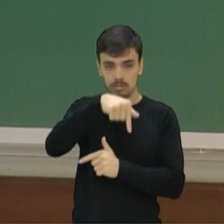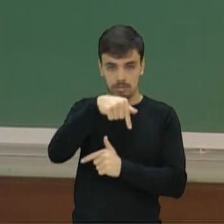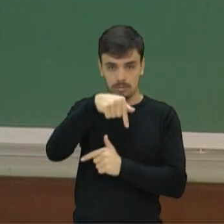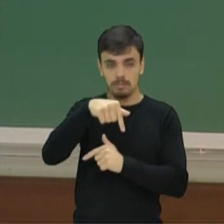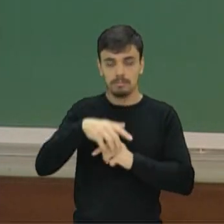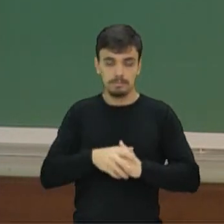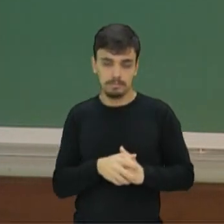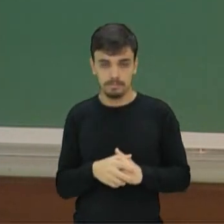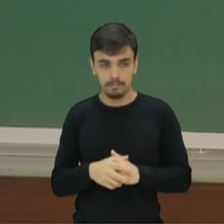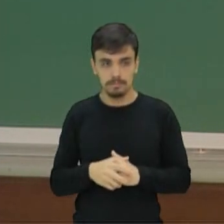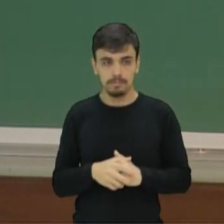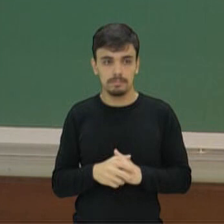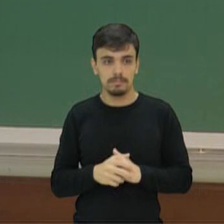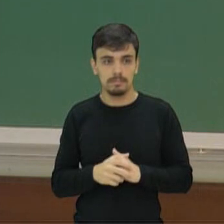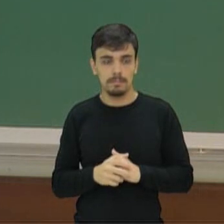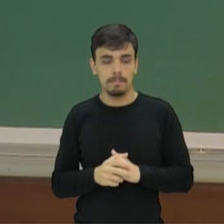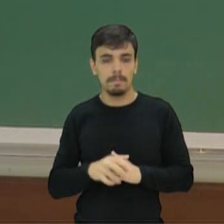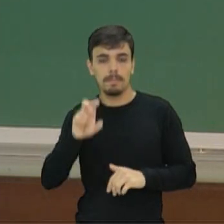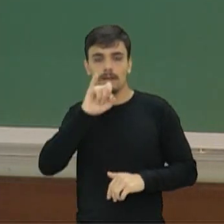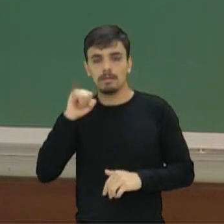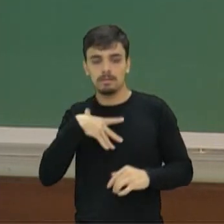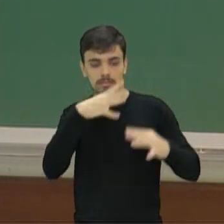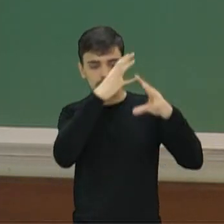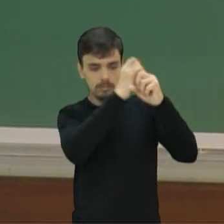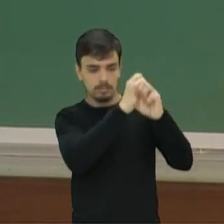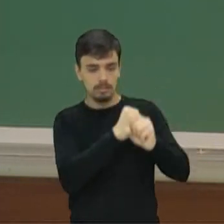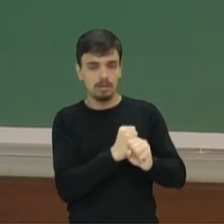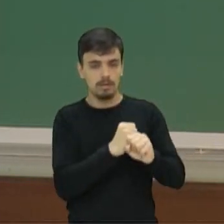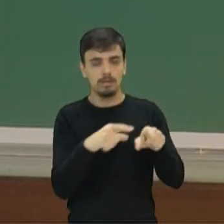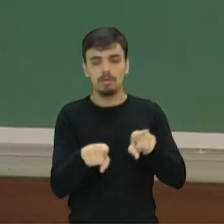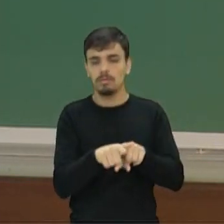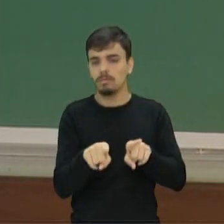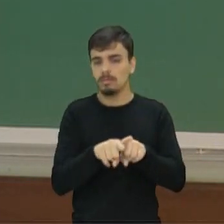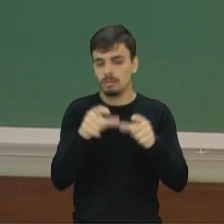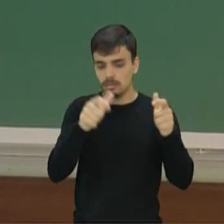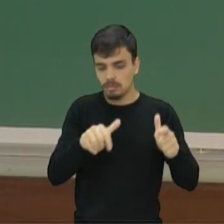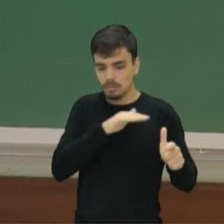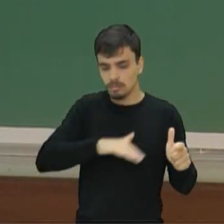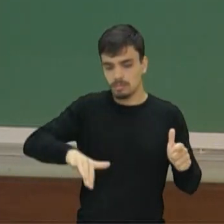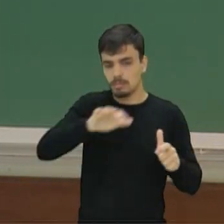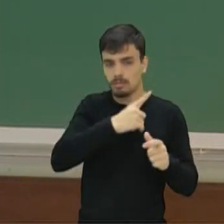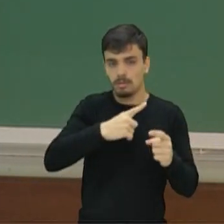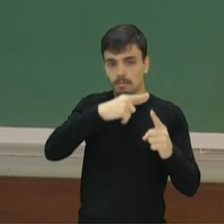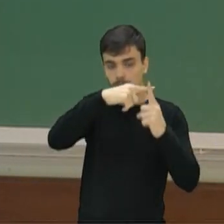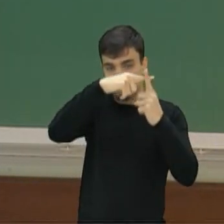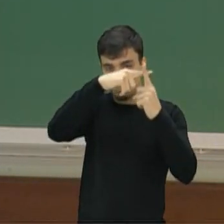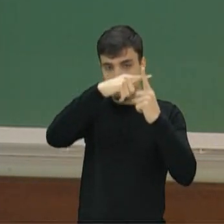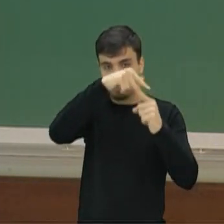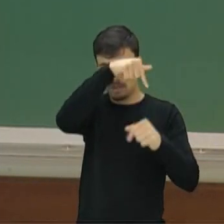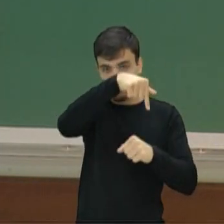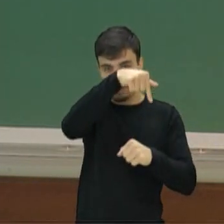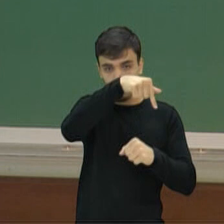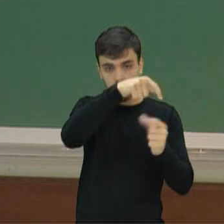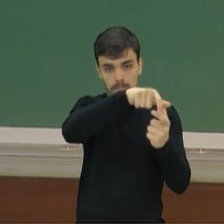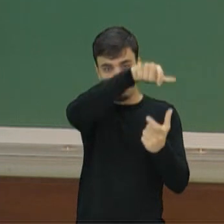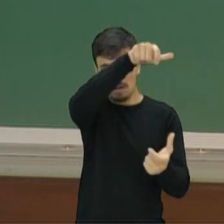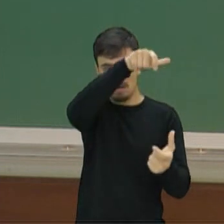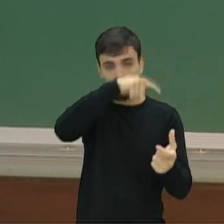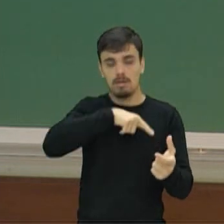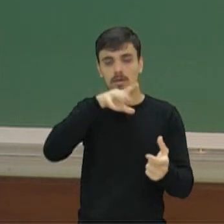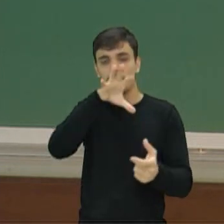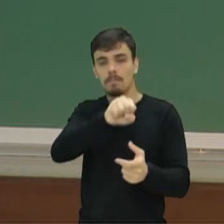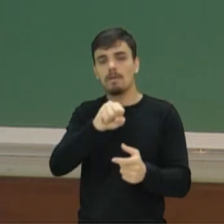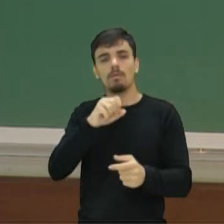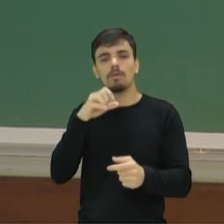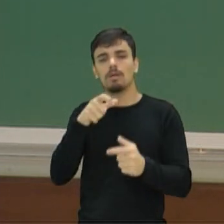teste. Pense, se eu estou calculando o campo da carga maiúscula, pessoal, eu pego a força elétrica e